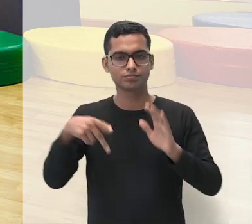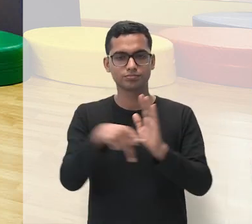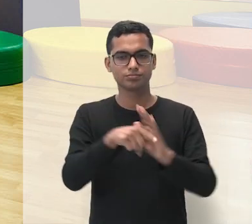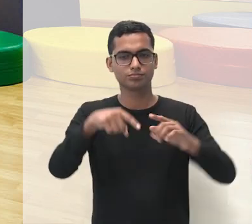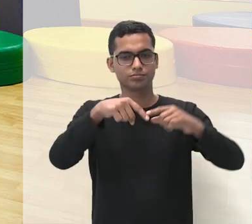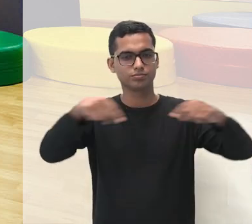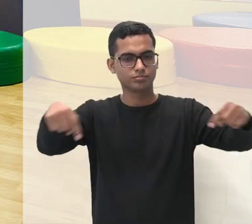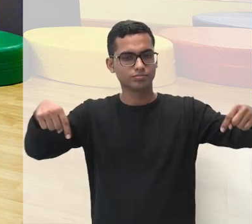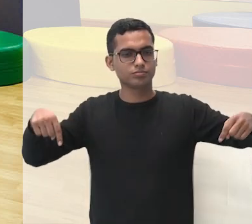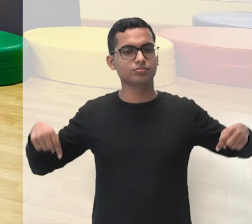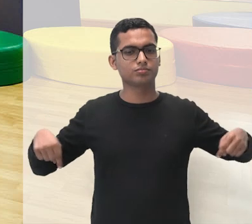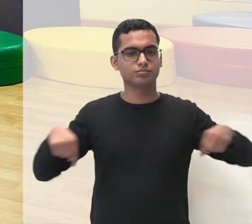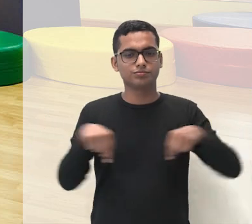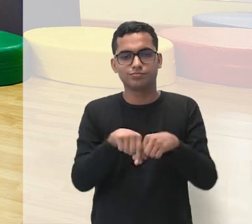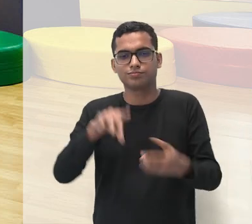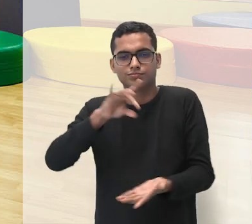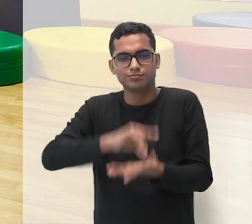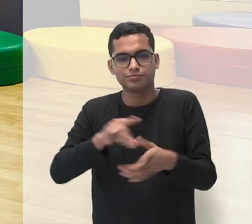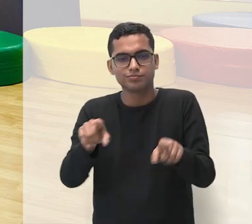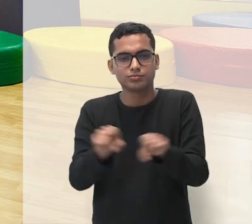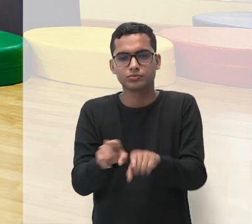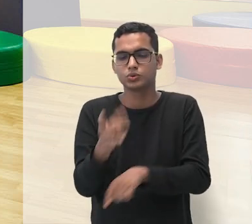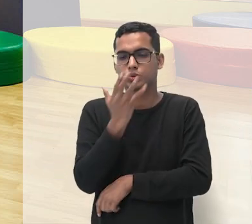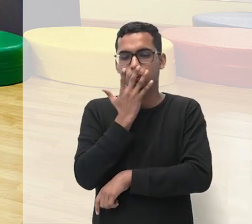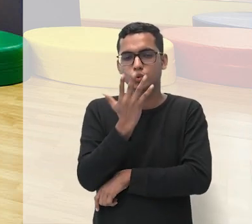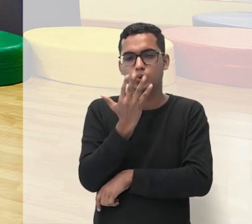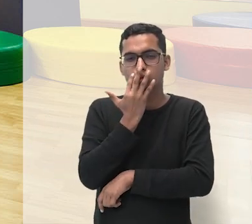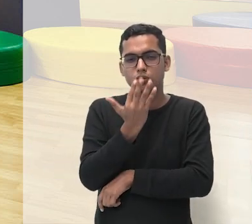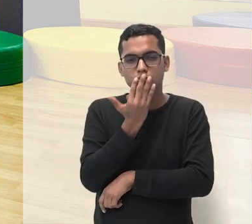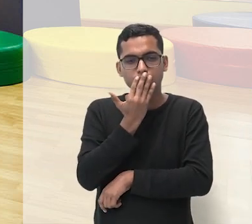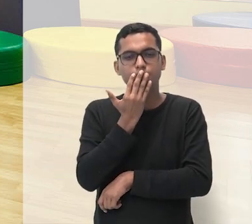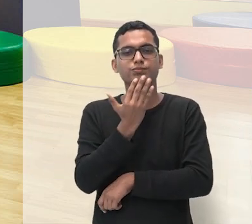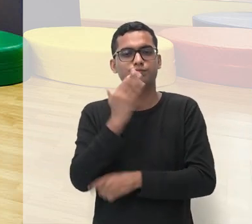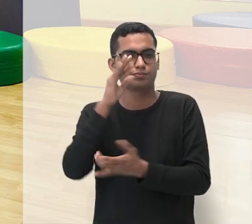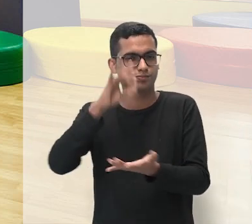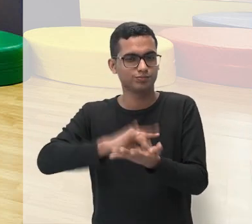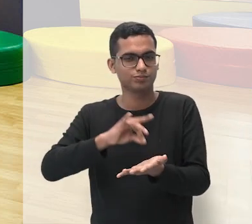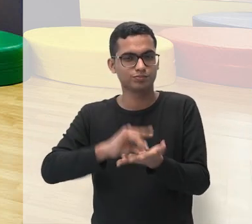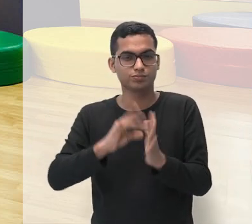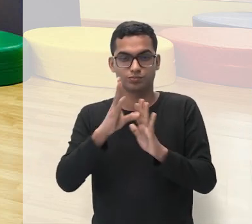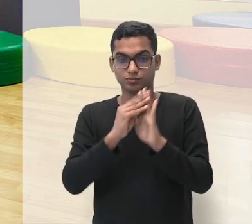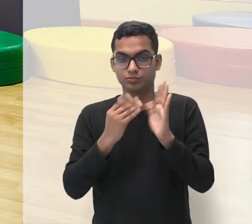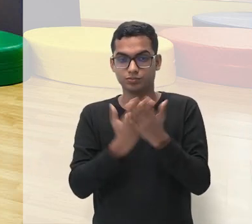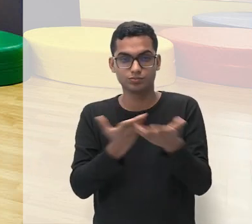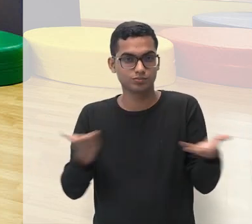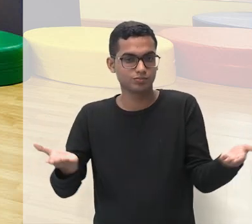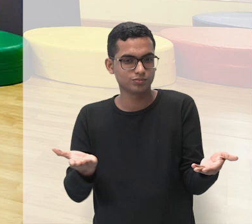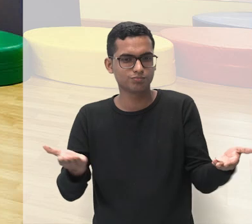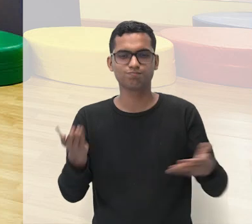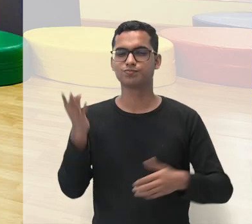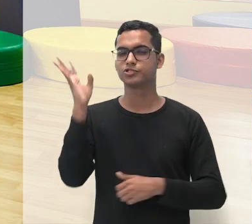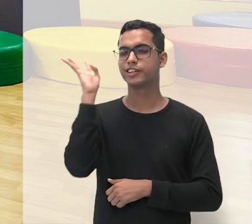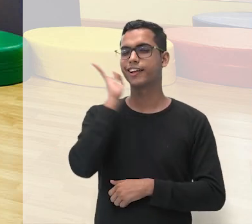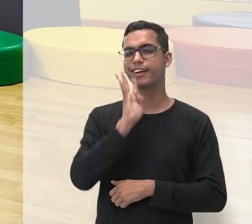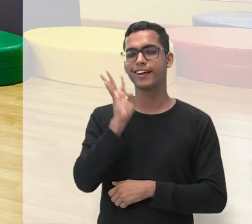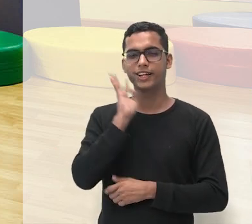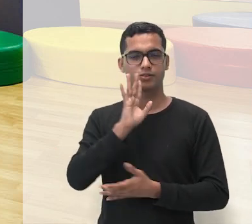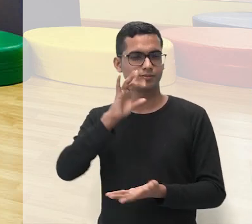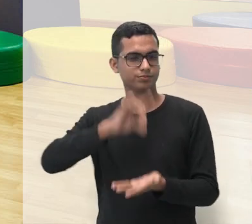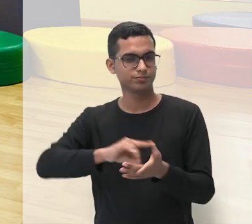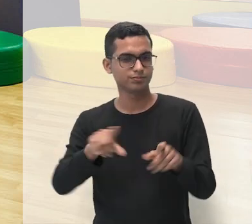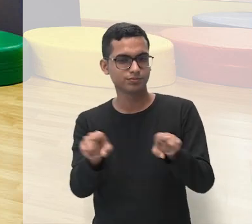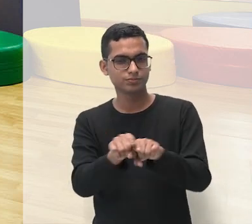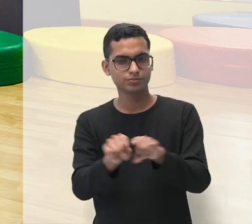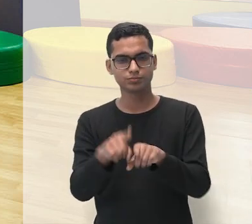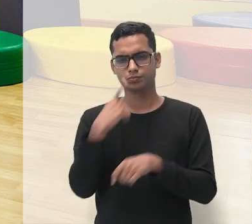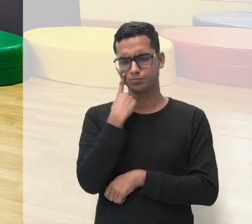sala, está super colorida, porque hoje o nosso conteúdo é muito bacana, muito interessante